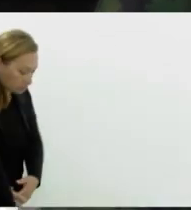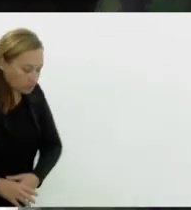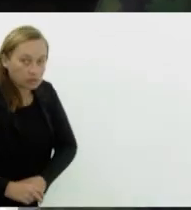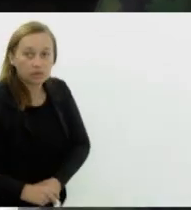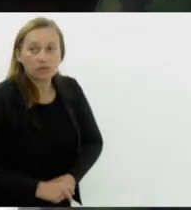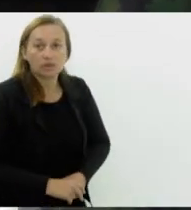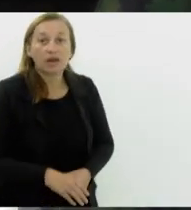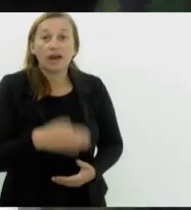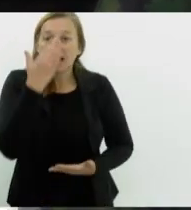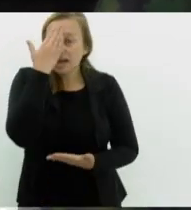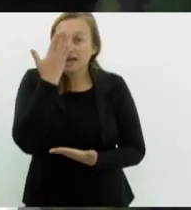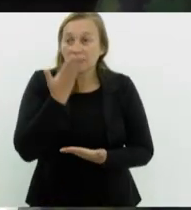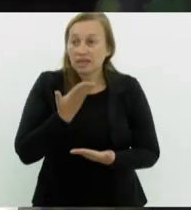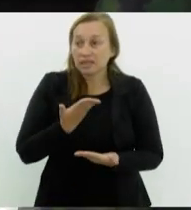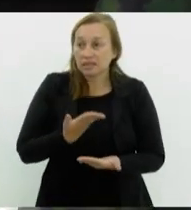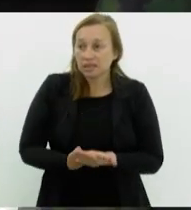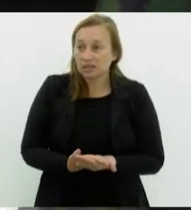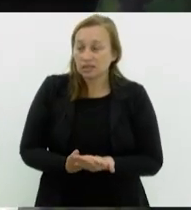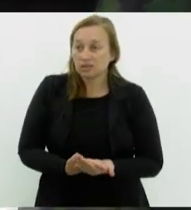acredito que, se